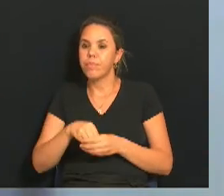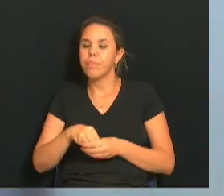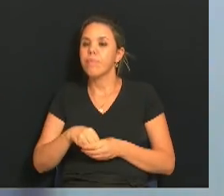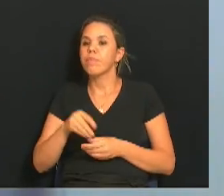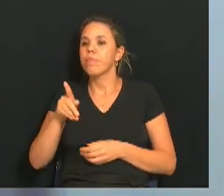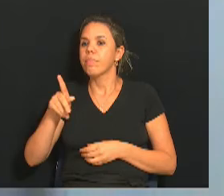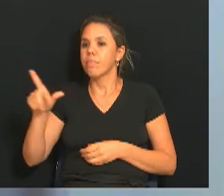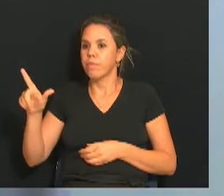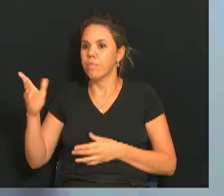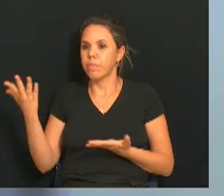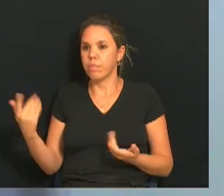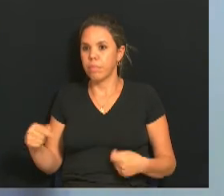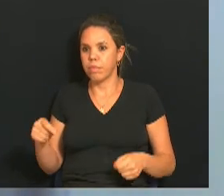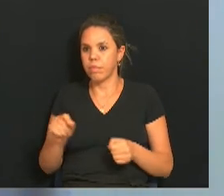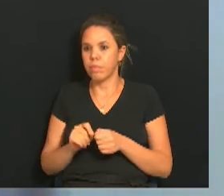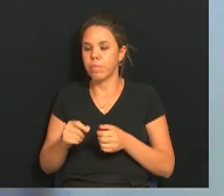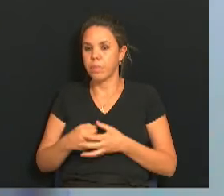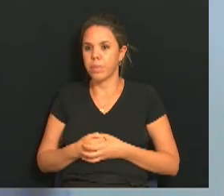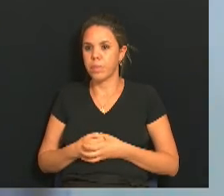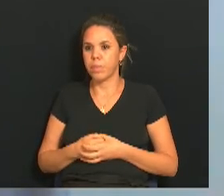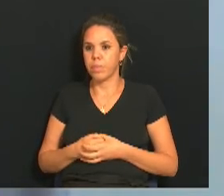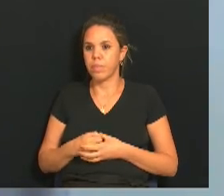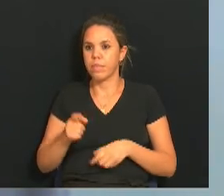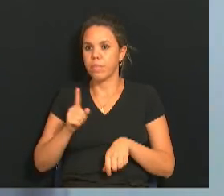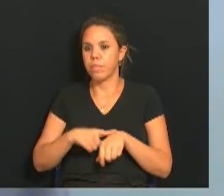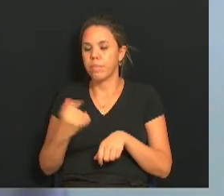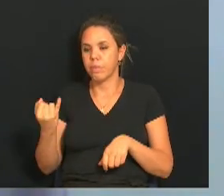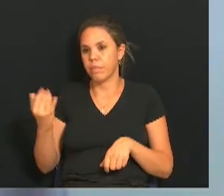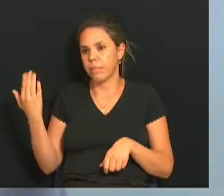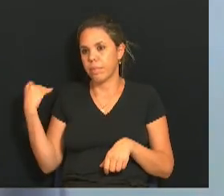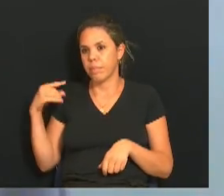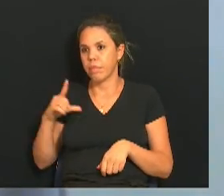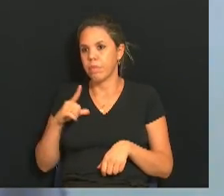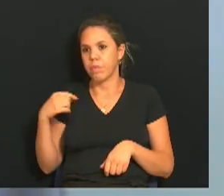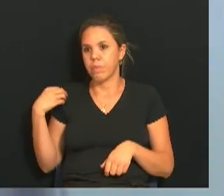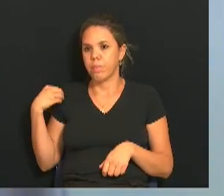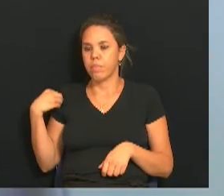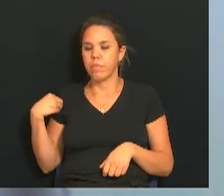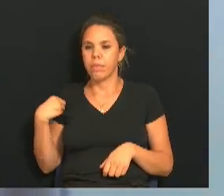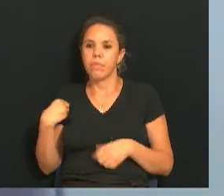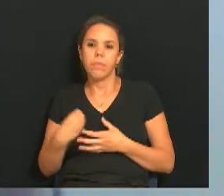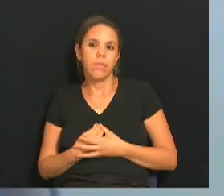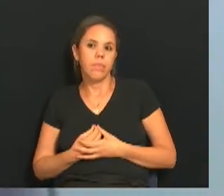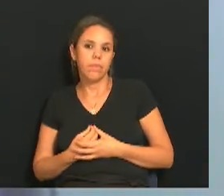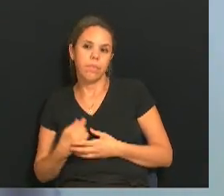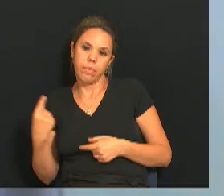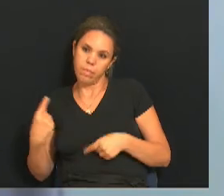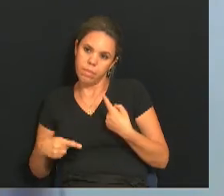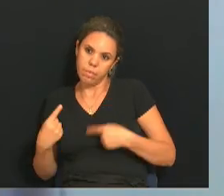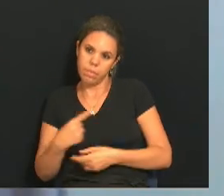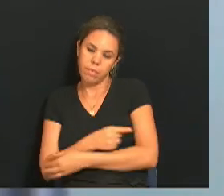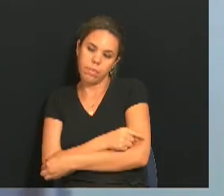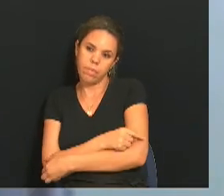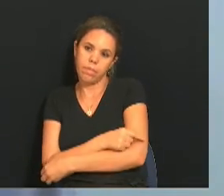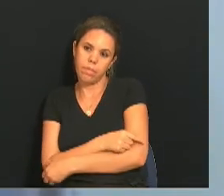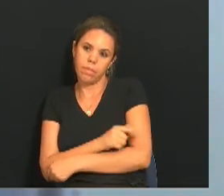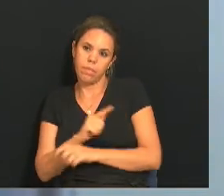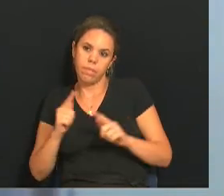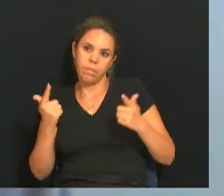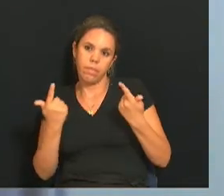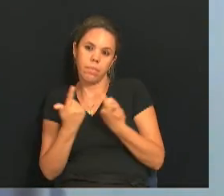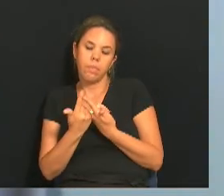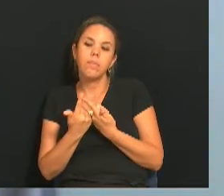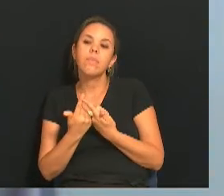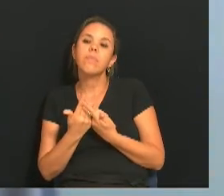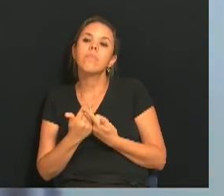precisaria ser feito em um momento oportuno para garantir robustez para essa política de gestão democrática. Ela precisa ser, além de